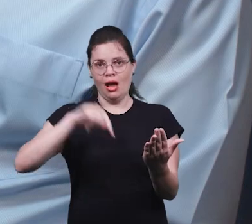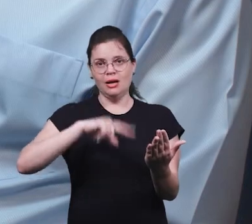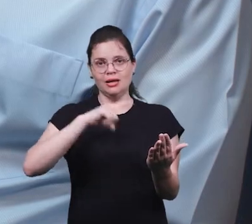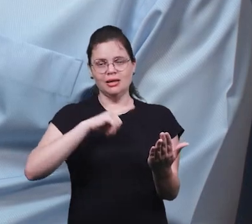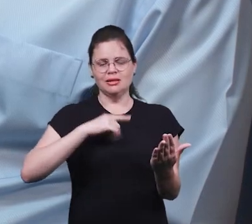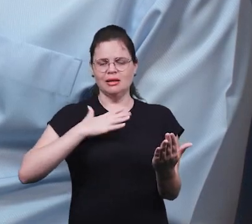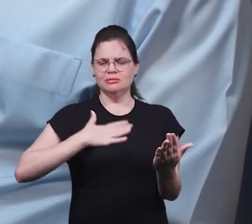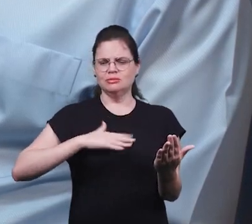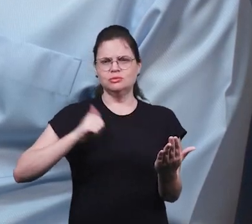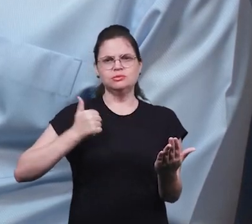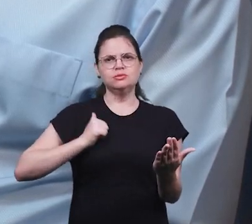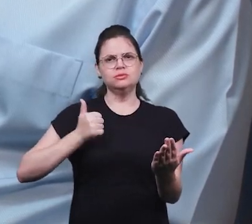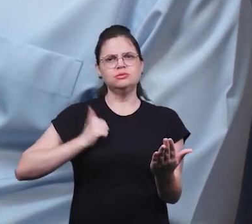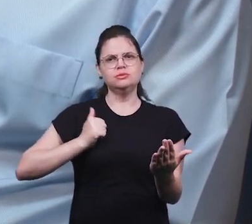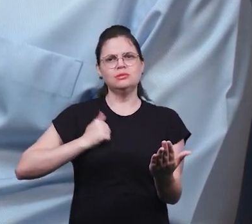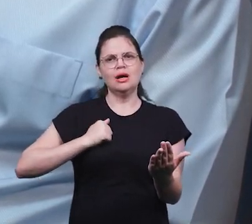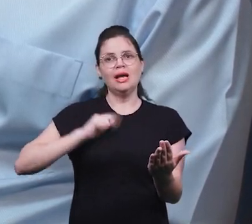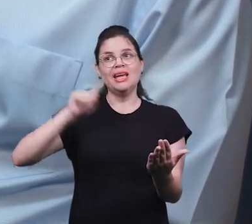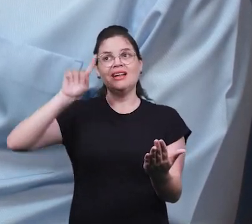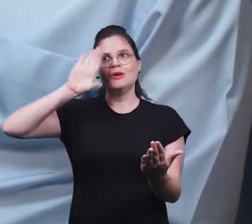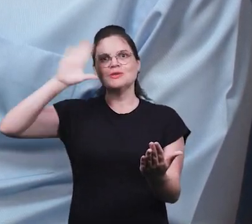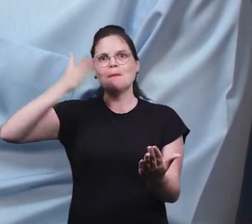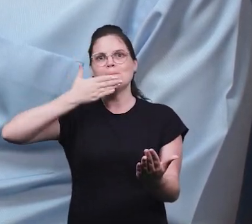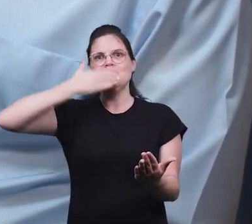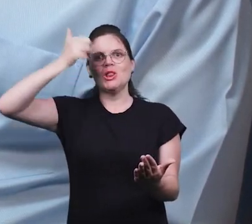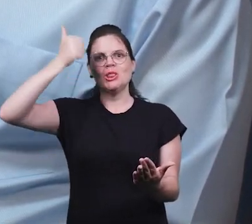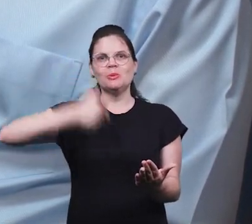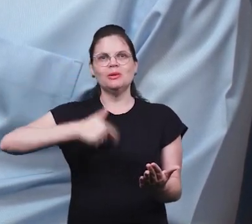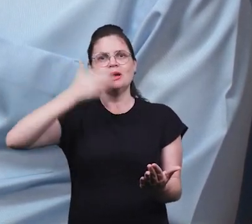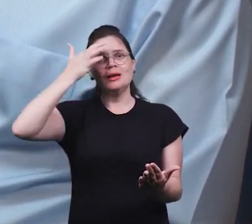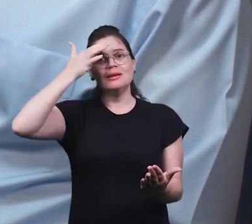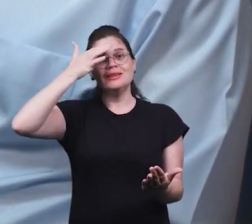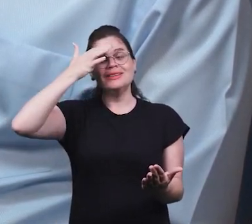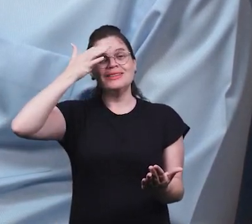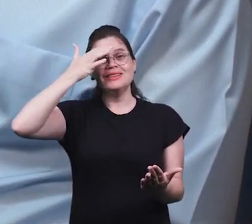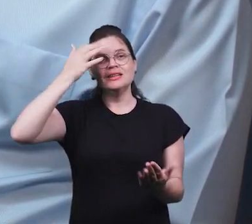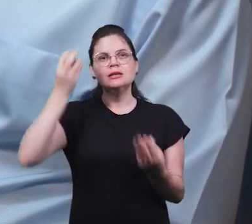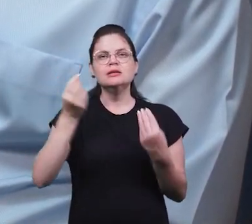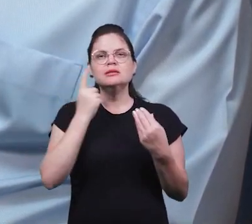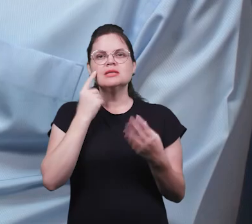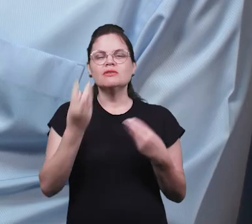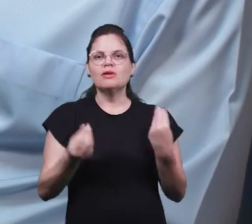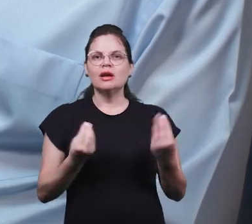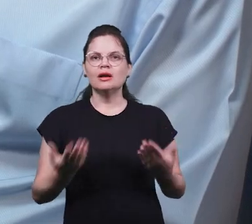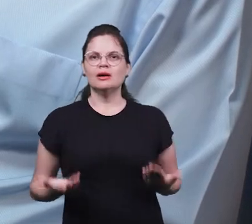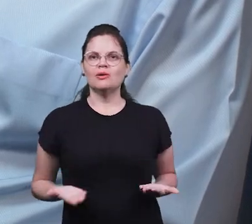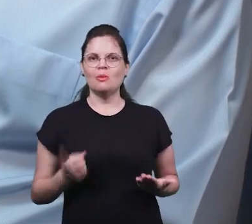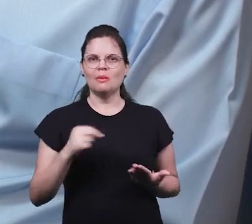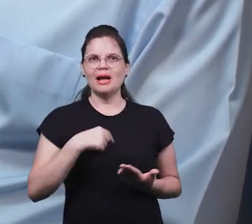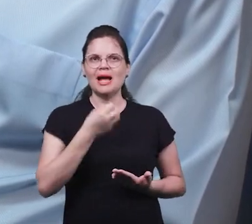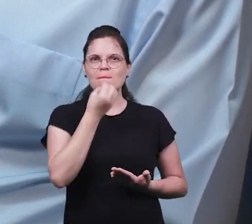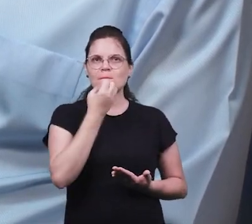começa a descobrir como faz bem você passar a mão no seu martelo e ir para lá construir e trabalhar no projeto